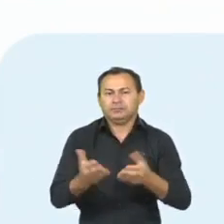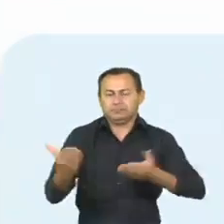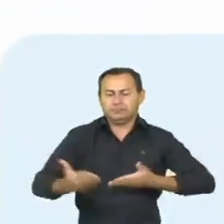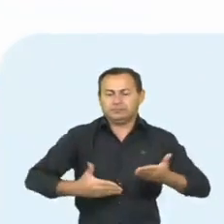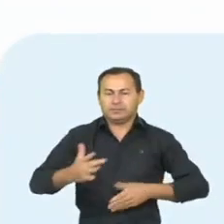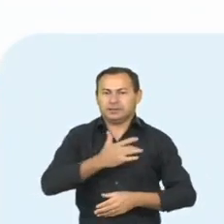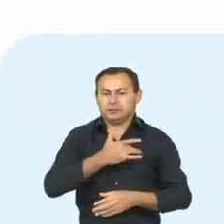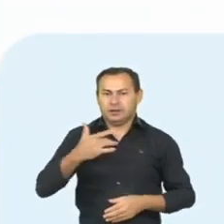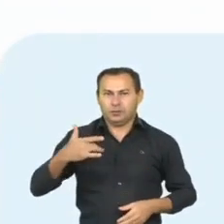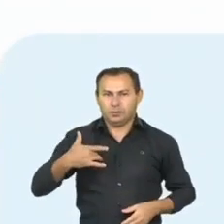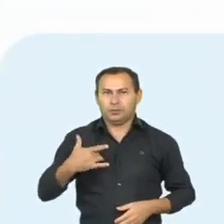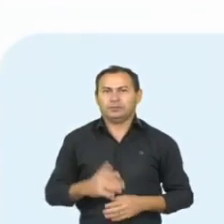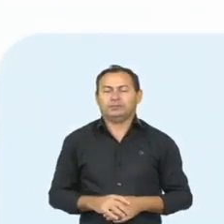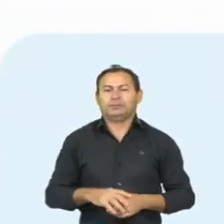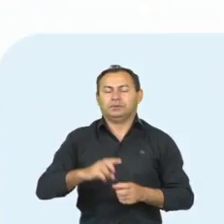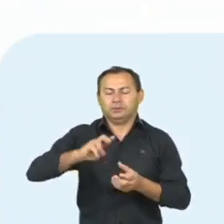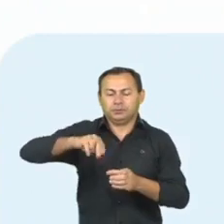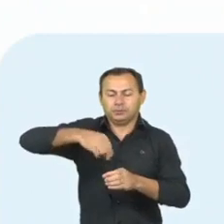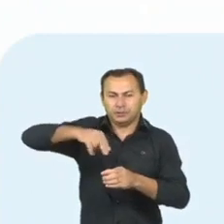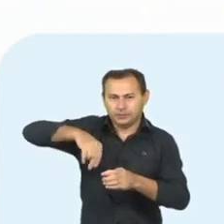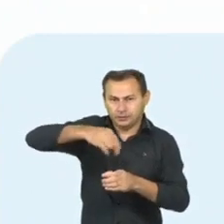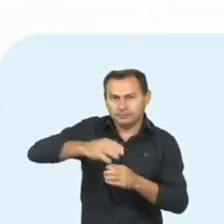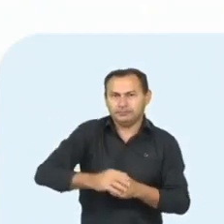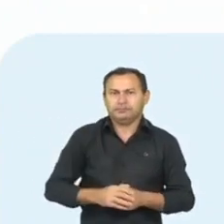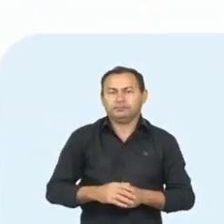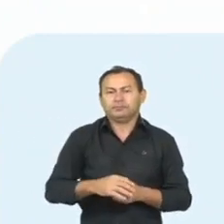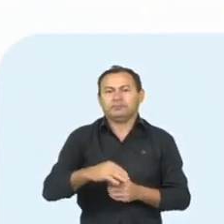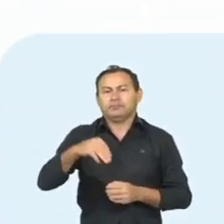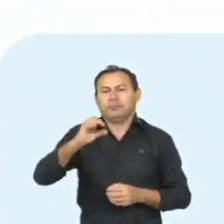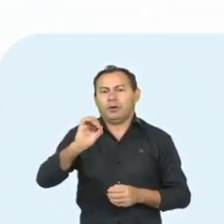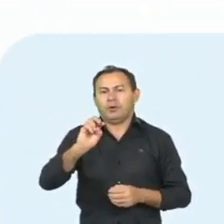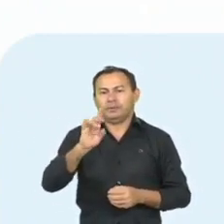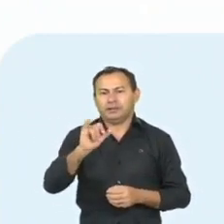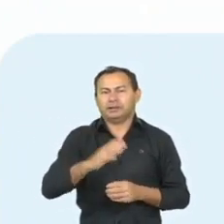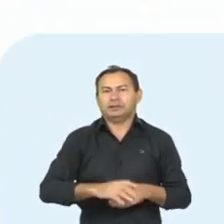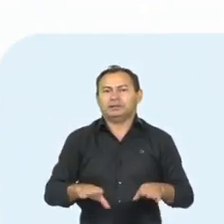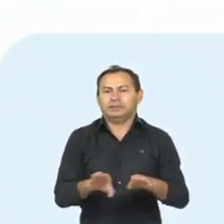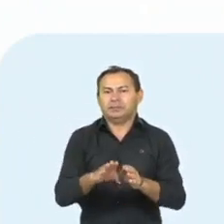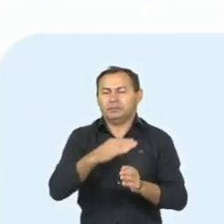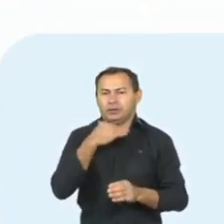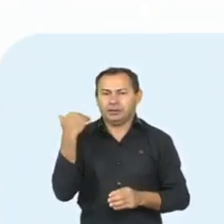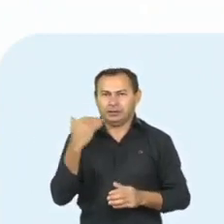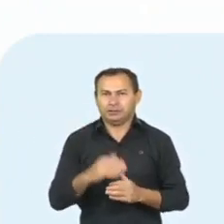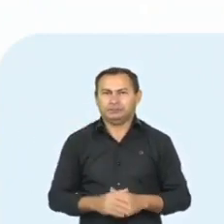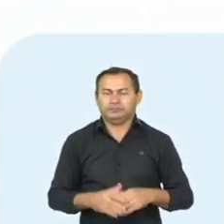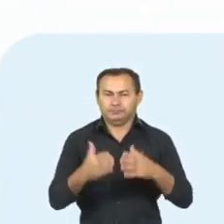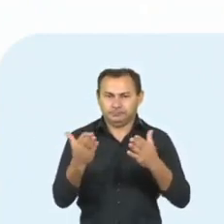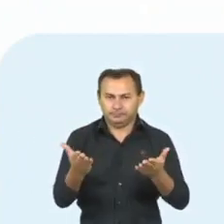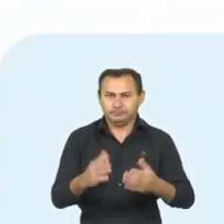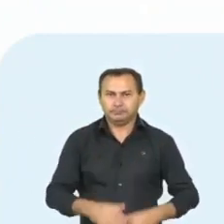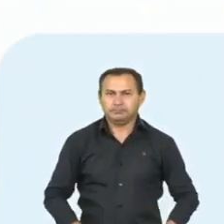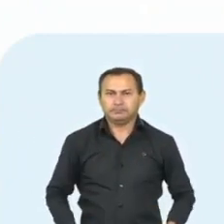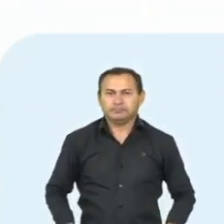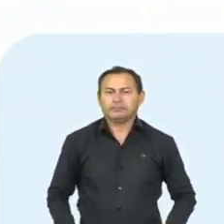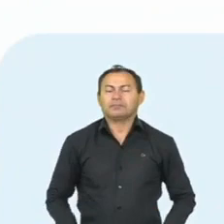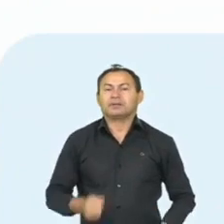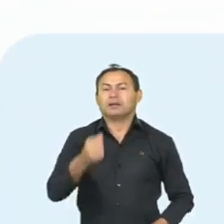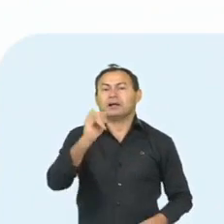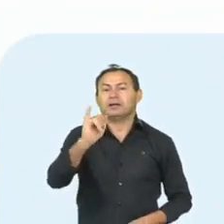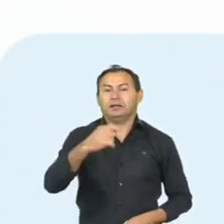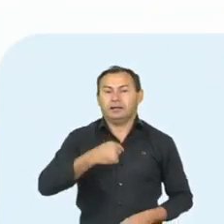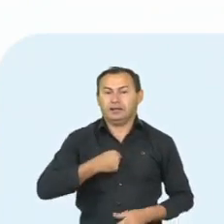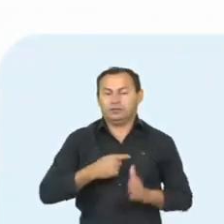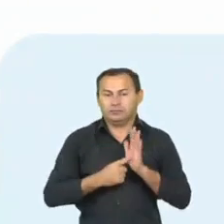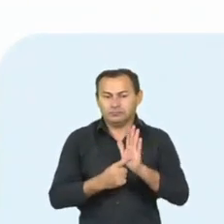de saúde, nutricionais, de morbidade e de mortalidade, tá bom? E aí eu vou